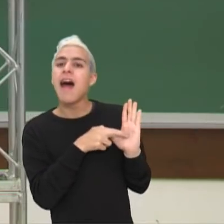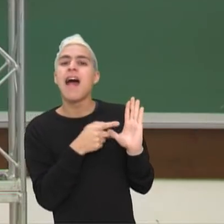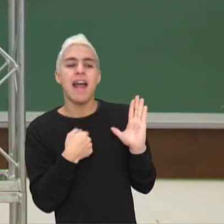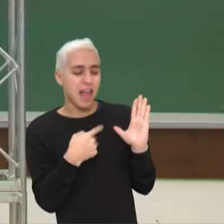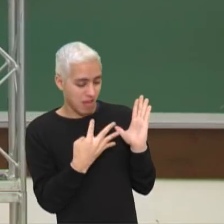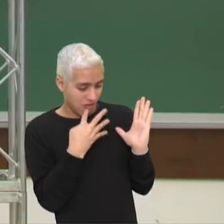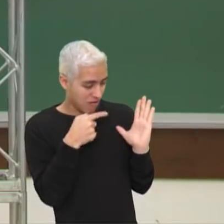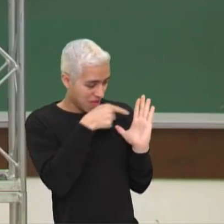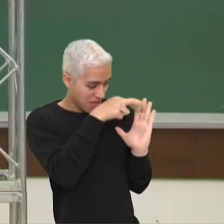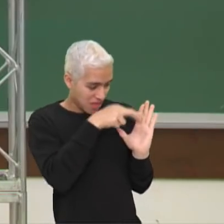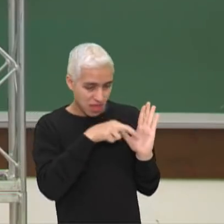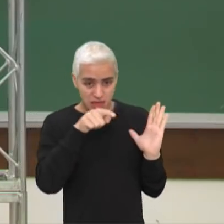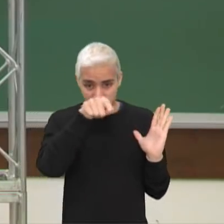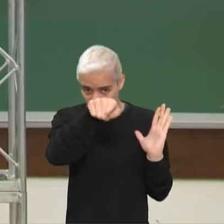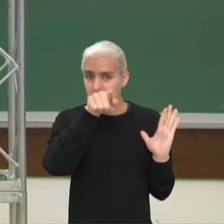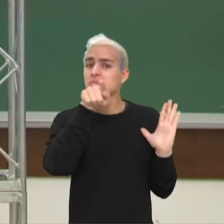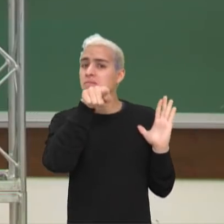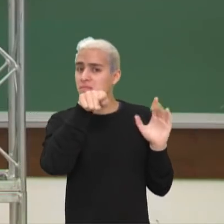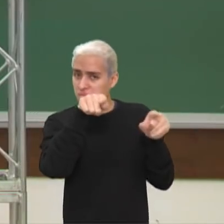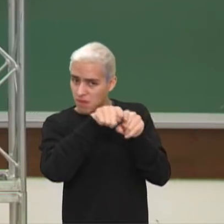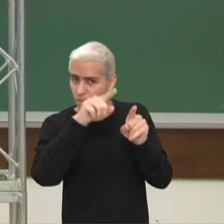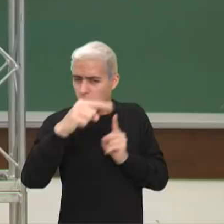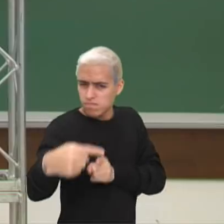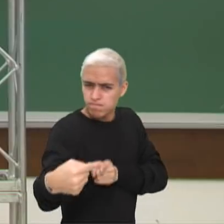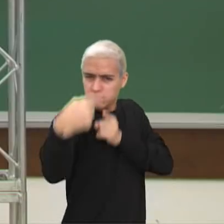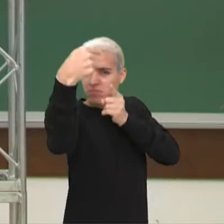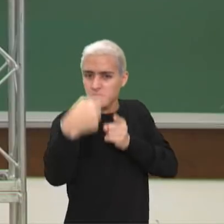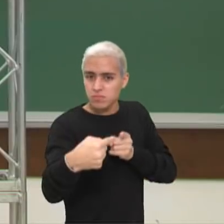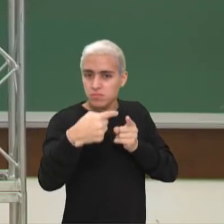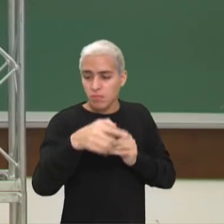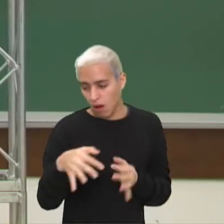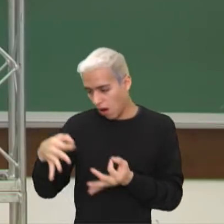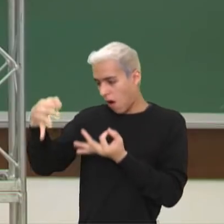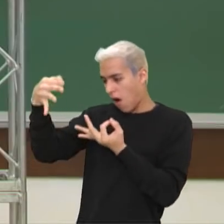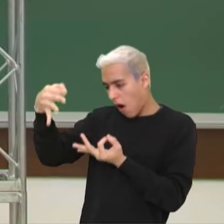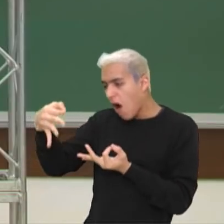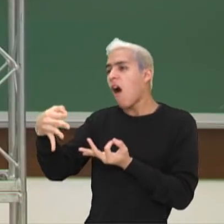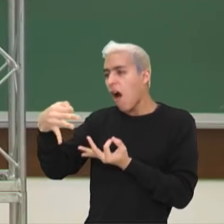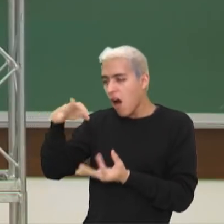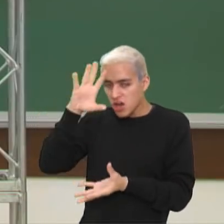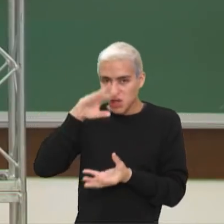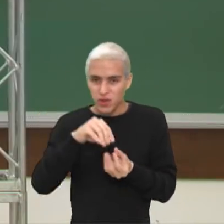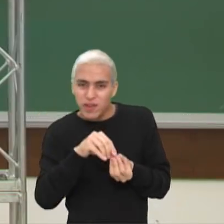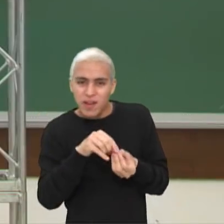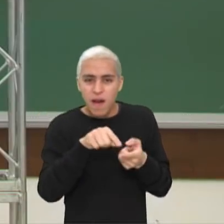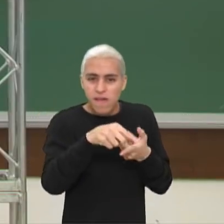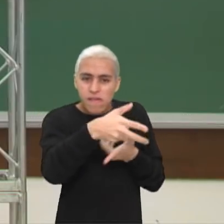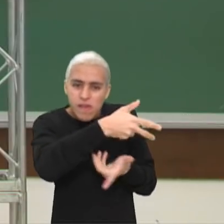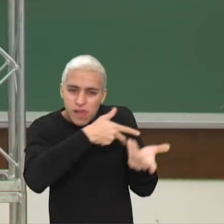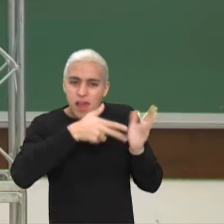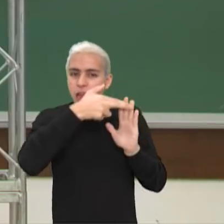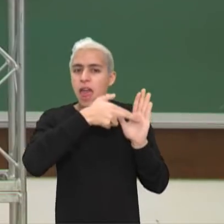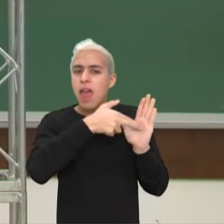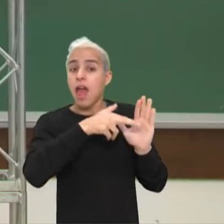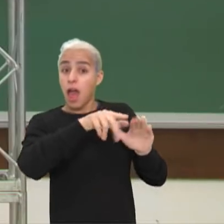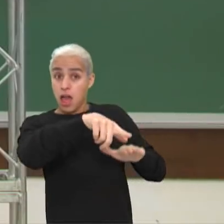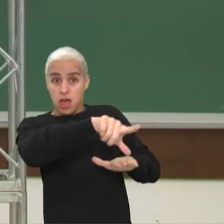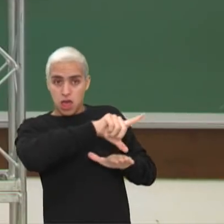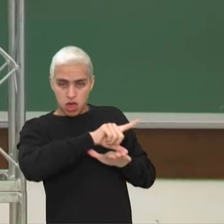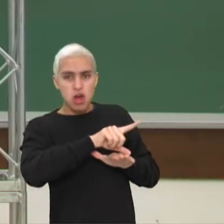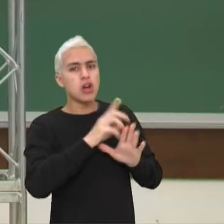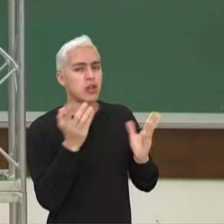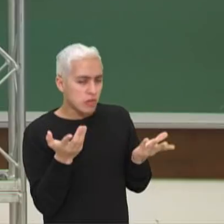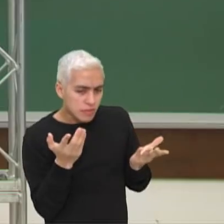conhecendo a regra, o meu adversário ou outro participante conhecer a mesma regra. Então, eu preciso determinar essa regra antes do jogo